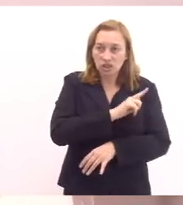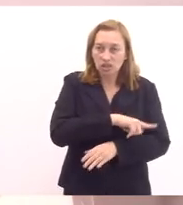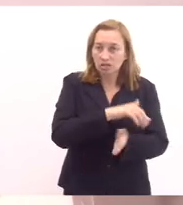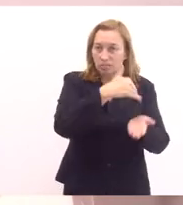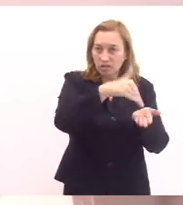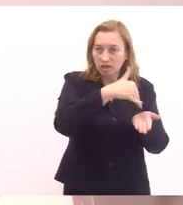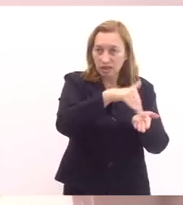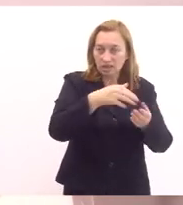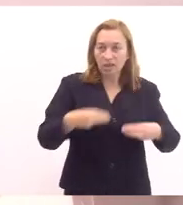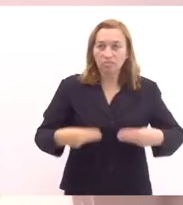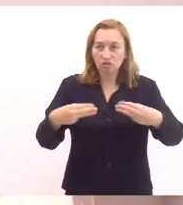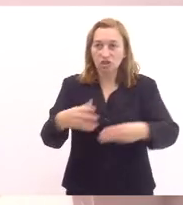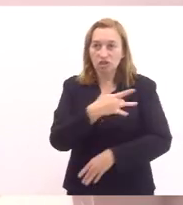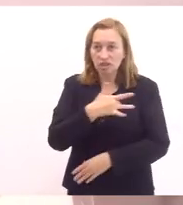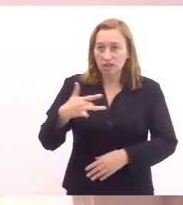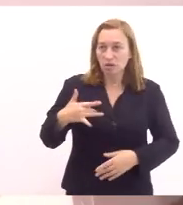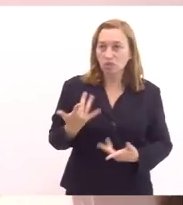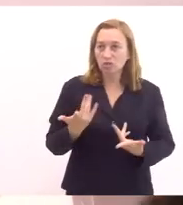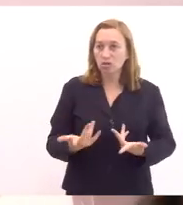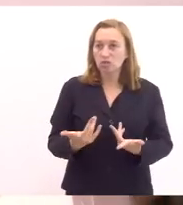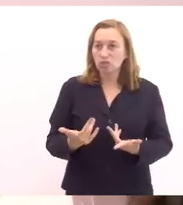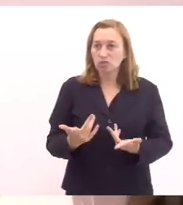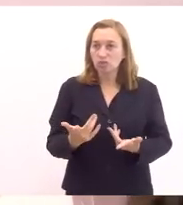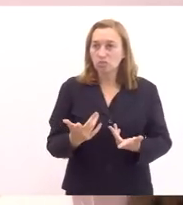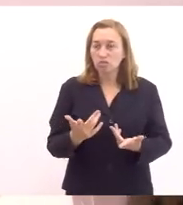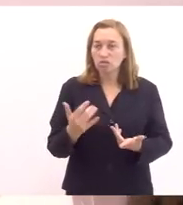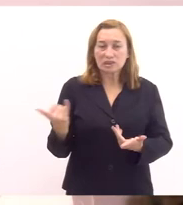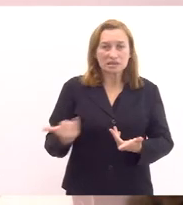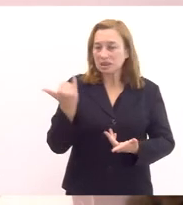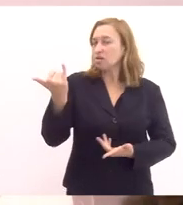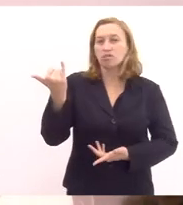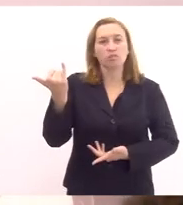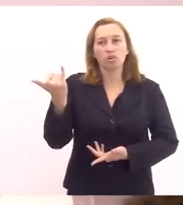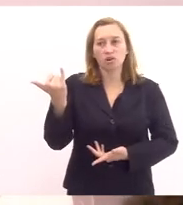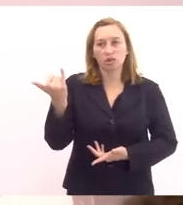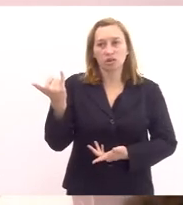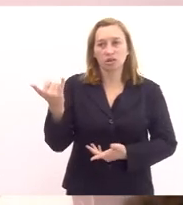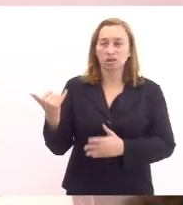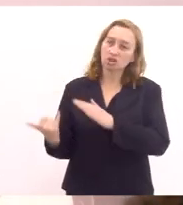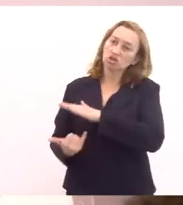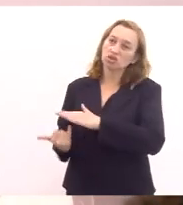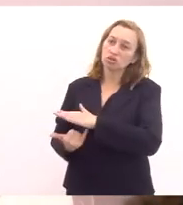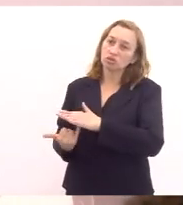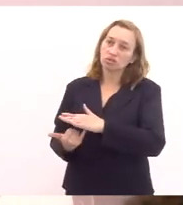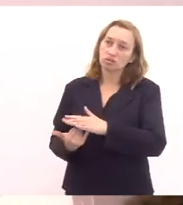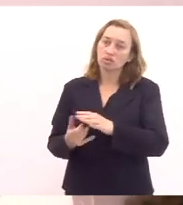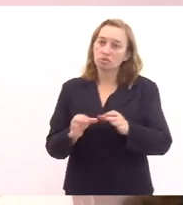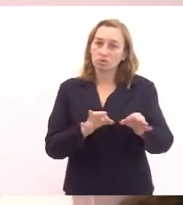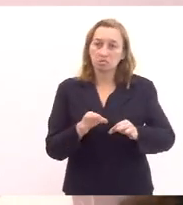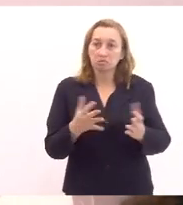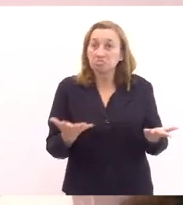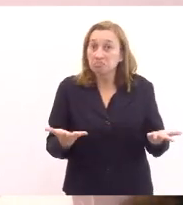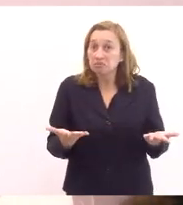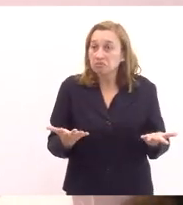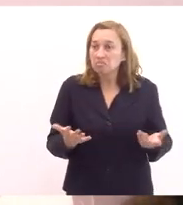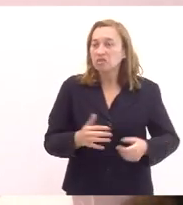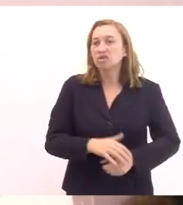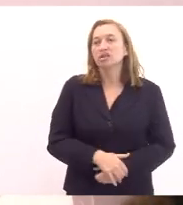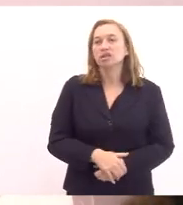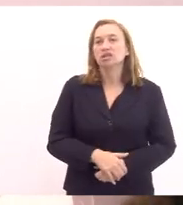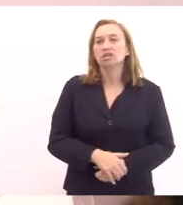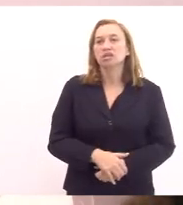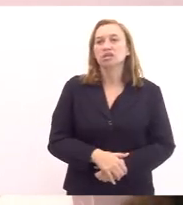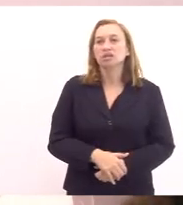secretário do Ministério da Saúde como algo insignificante uma insignificância programada na